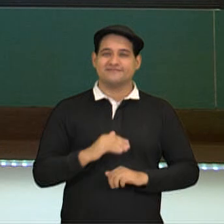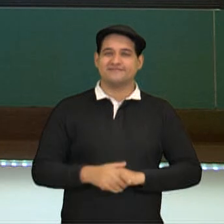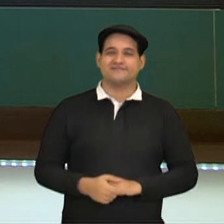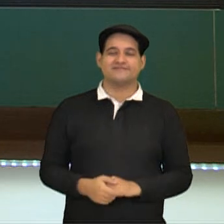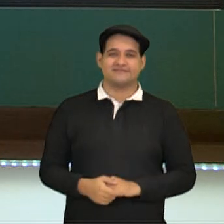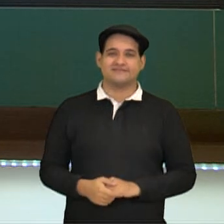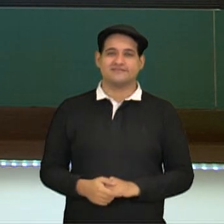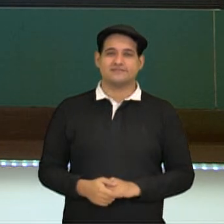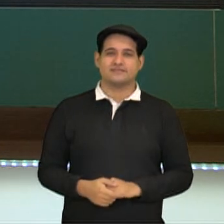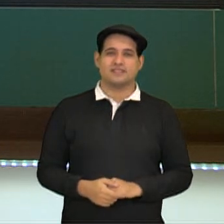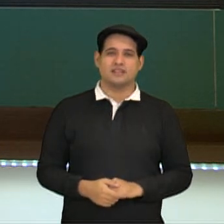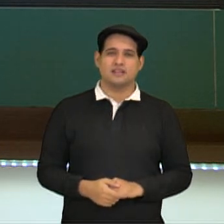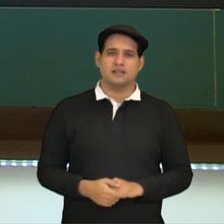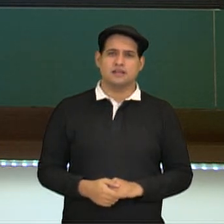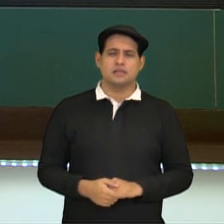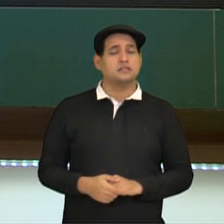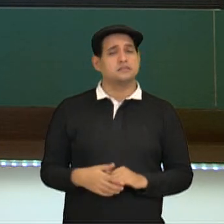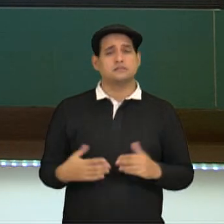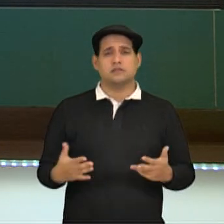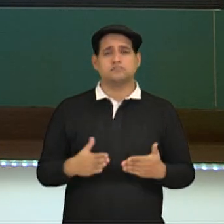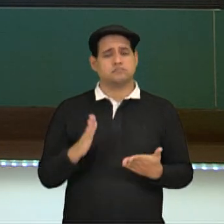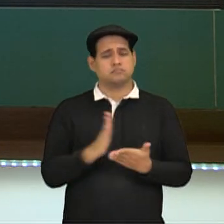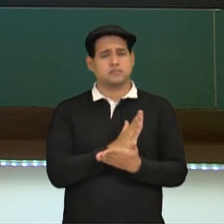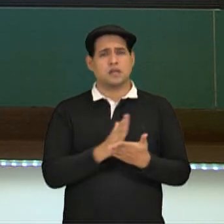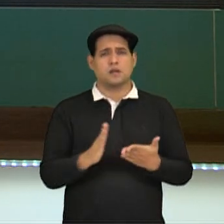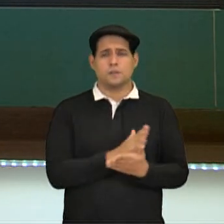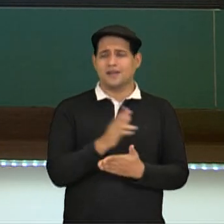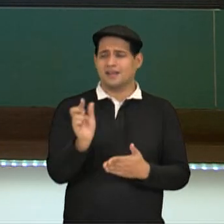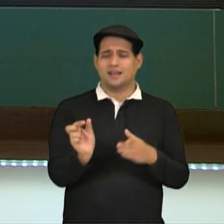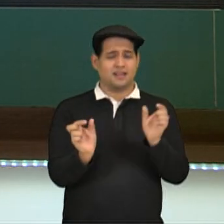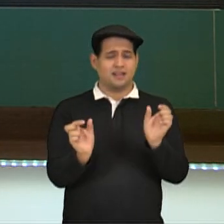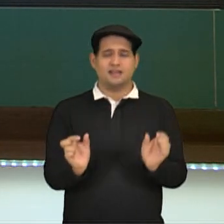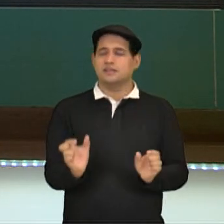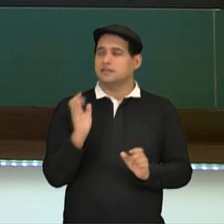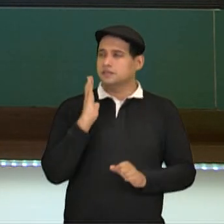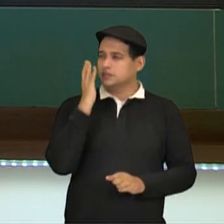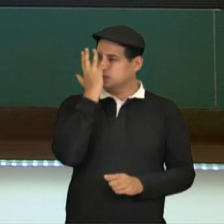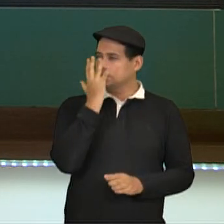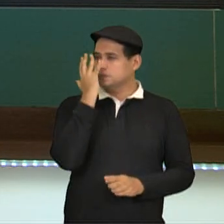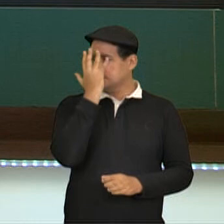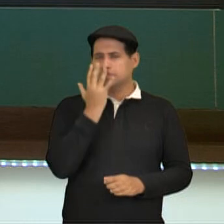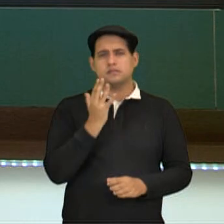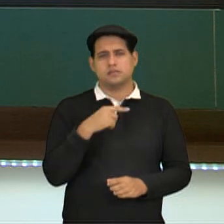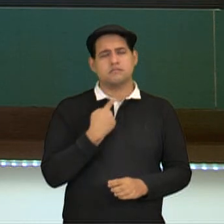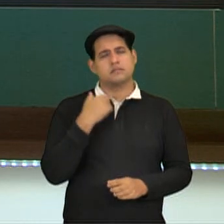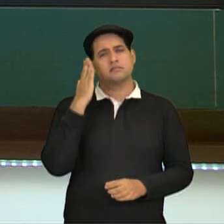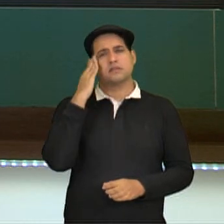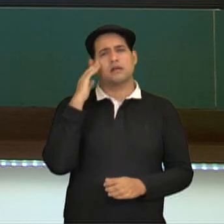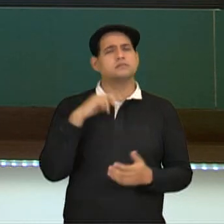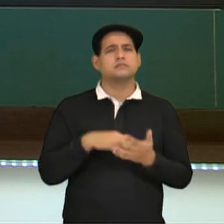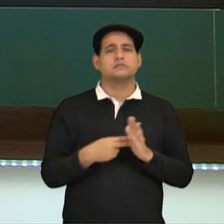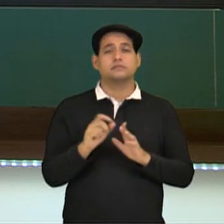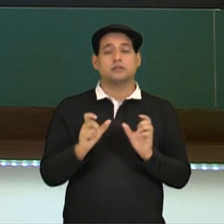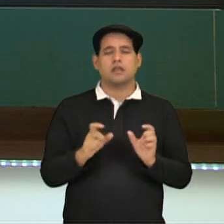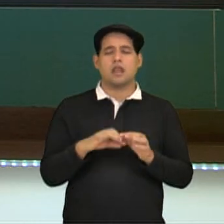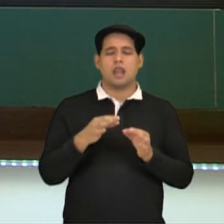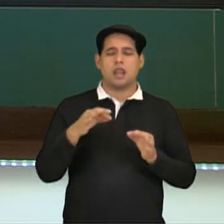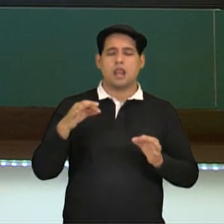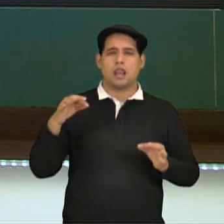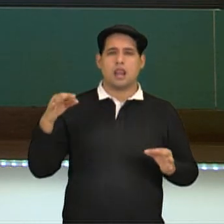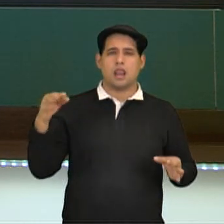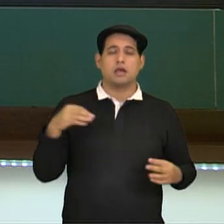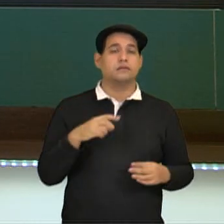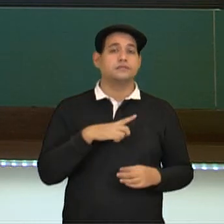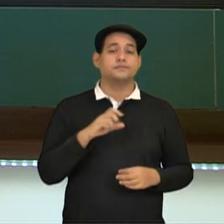Graciliano. Então, algumas das características do romance, né, a gente sabe que trata-se de uma narrativa longa, escrita